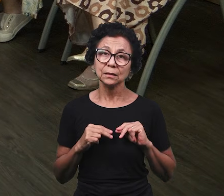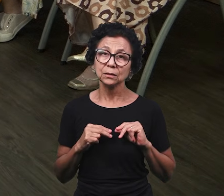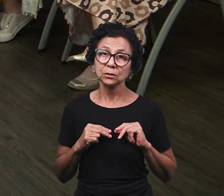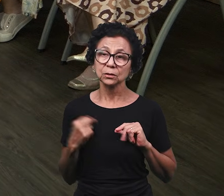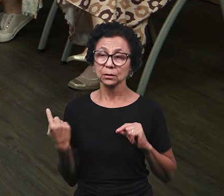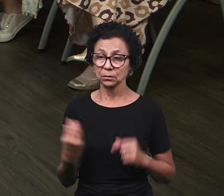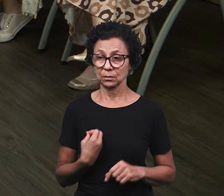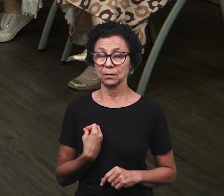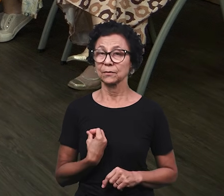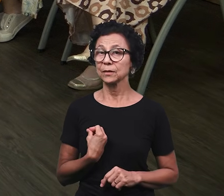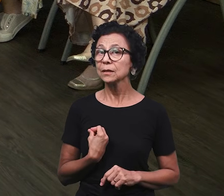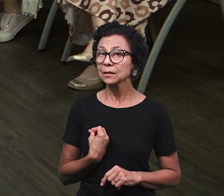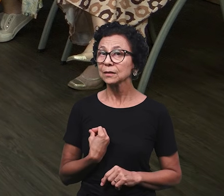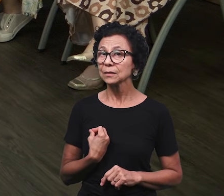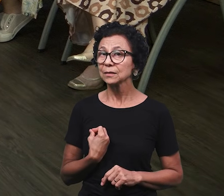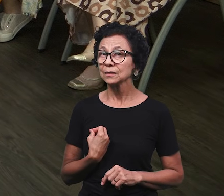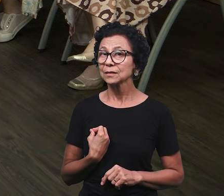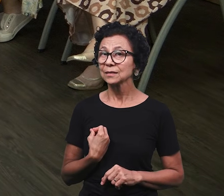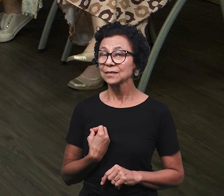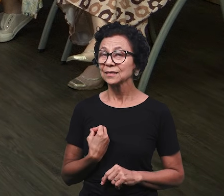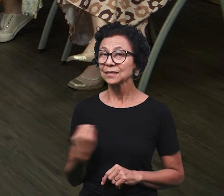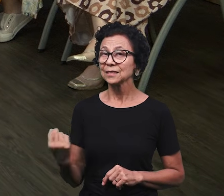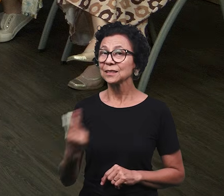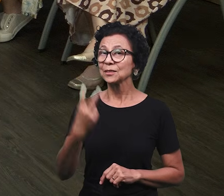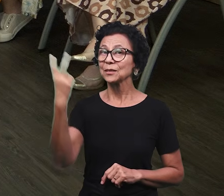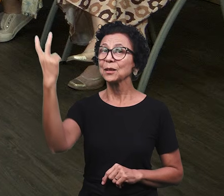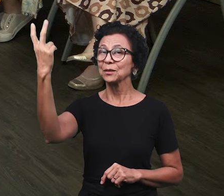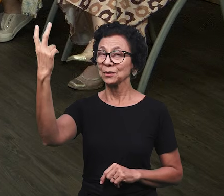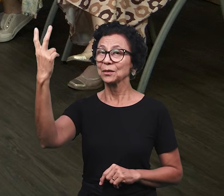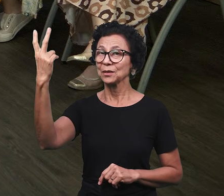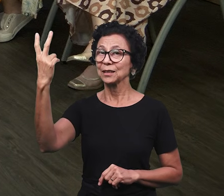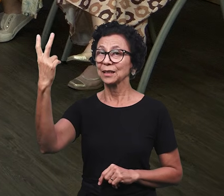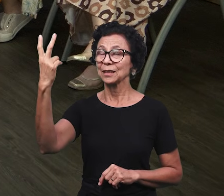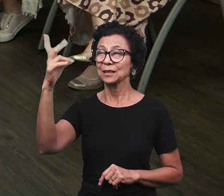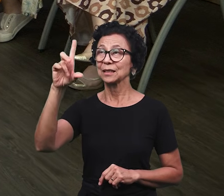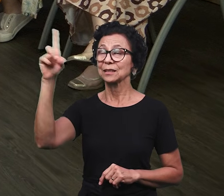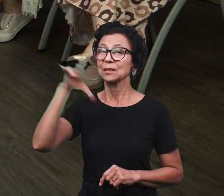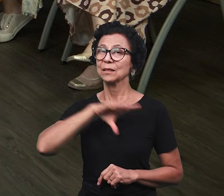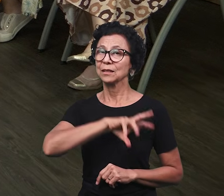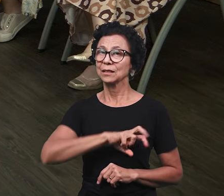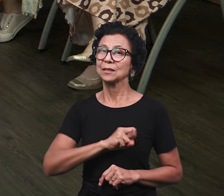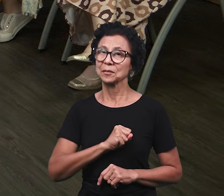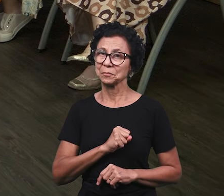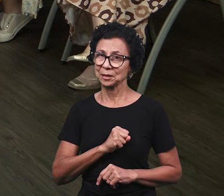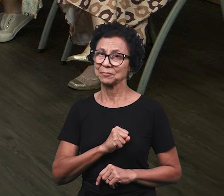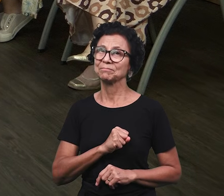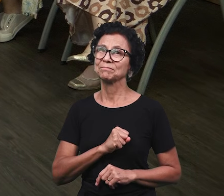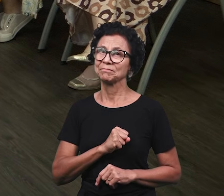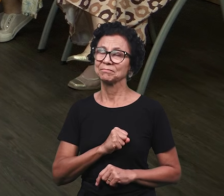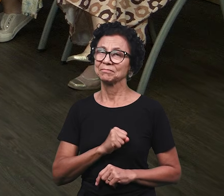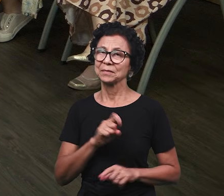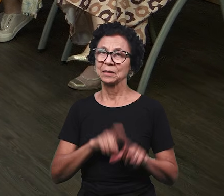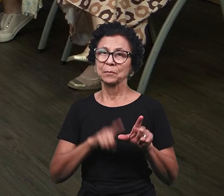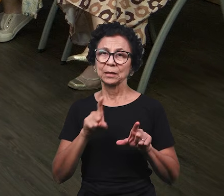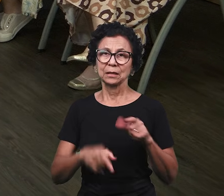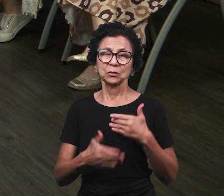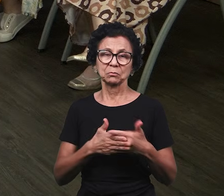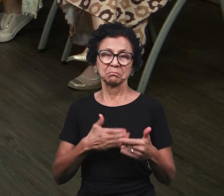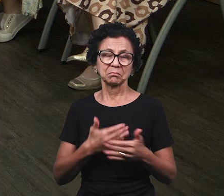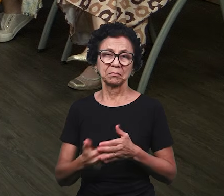que nós temos. E esse amor, ele ama cada um de nós incondicionalmente.